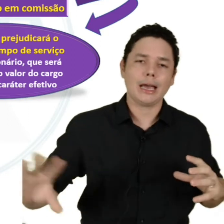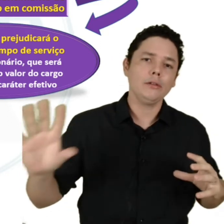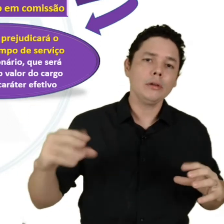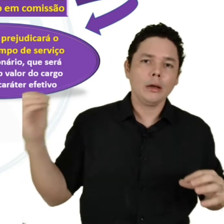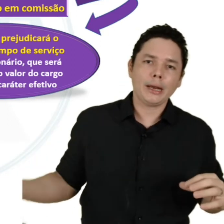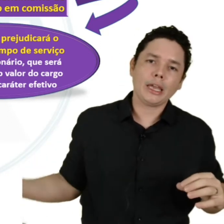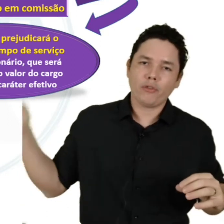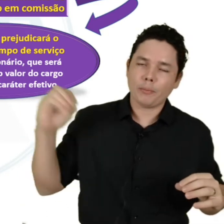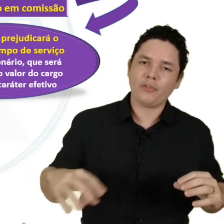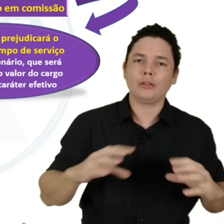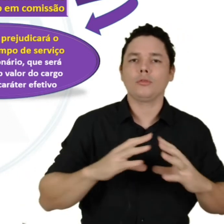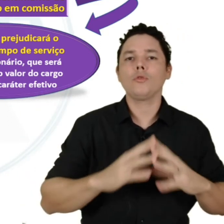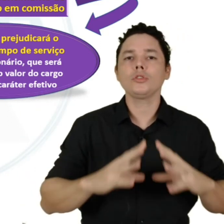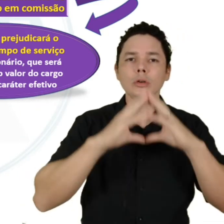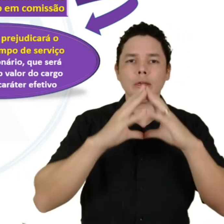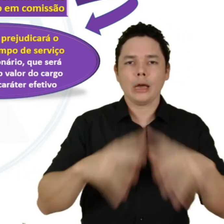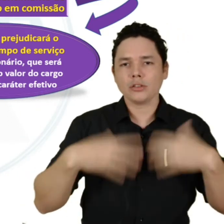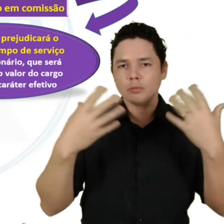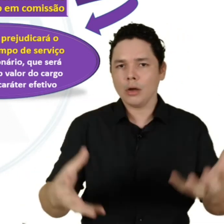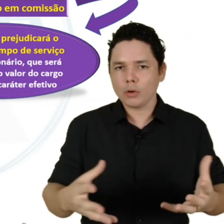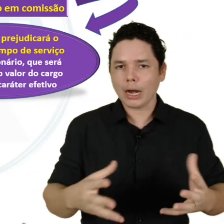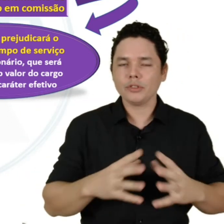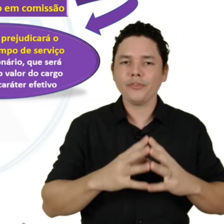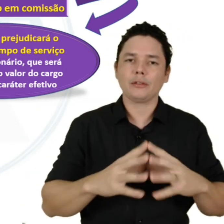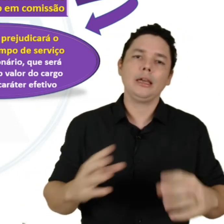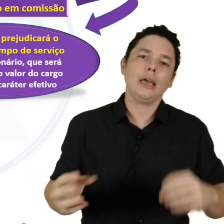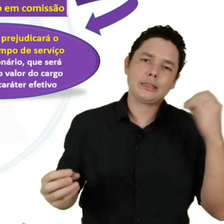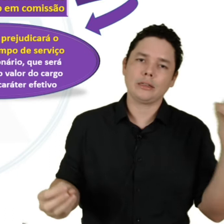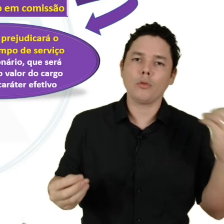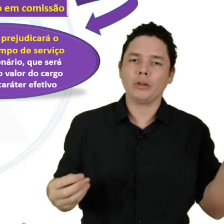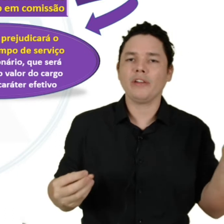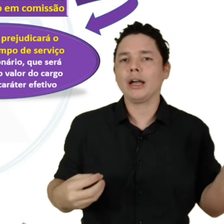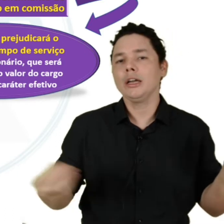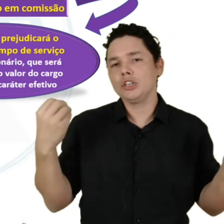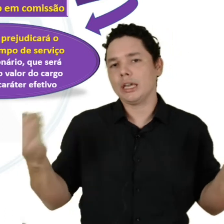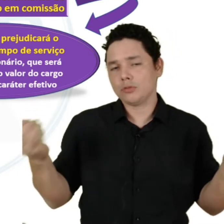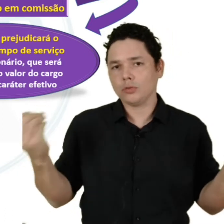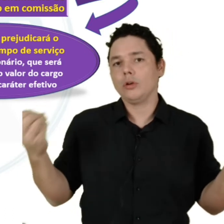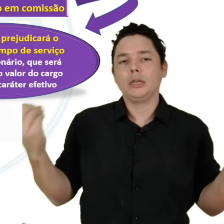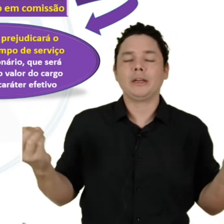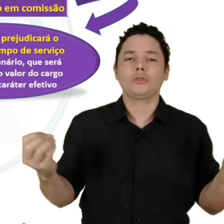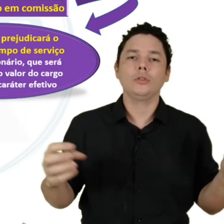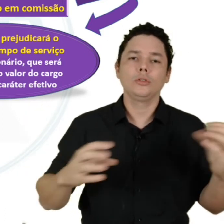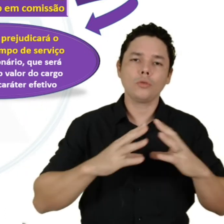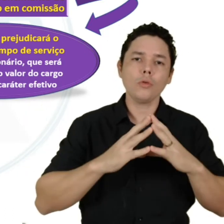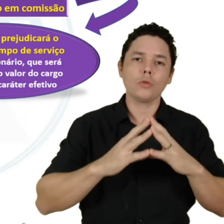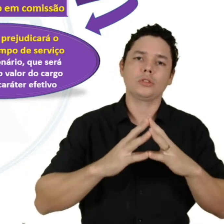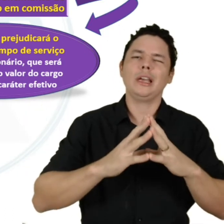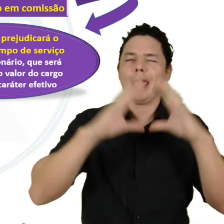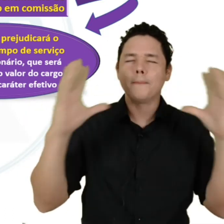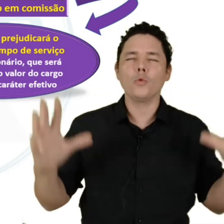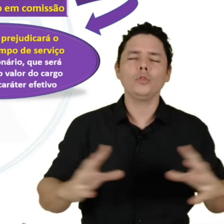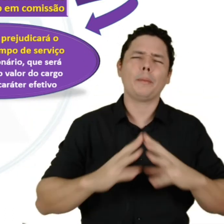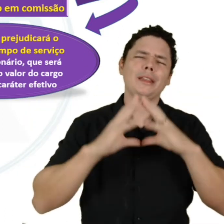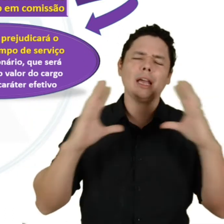elas saiam para quem for aprovado no concurso, assuma o cargo de fato, né? Elas estão ocupando a vaga de quem estudou e passou no concurso,